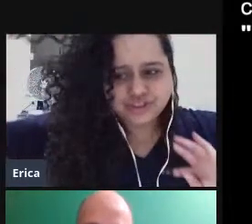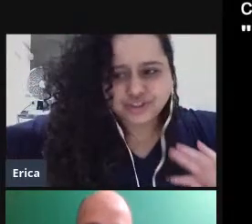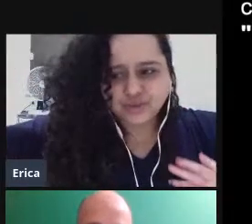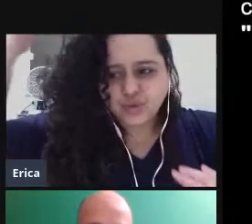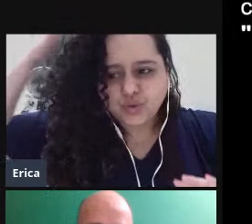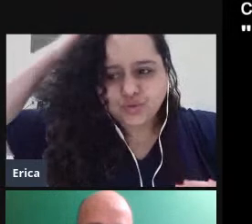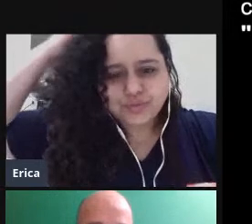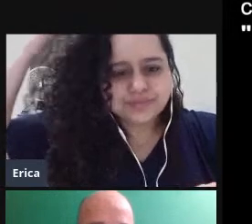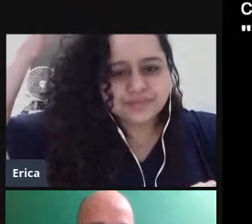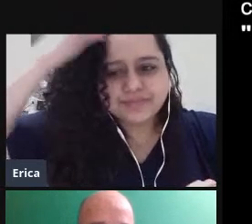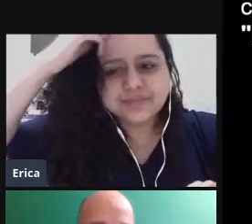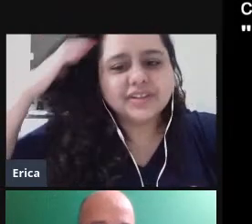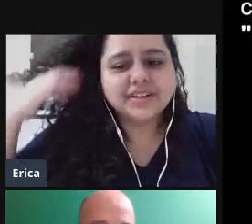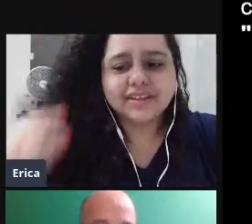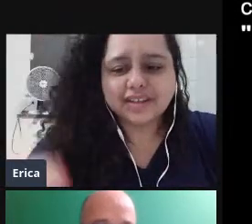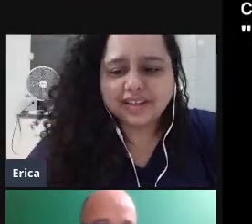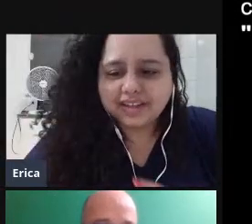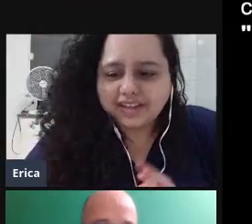Boa noite de novo.